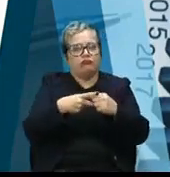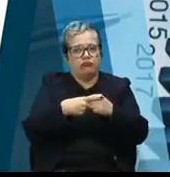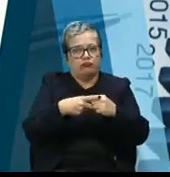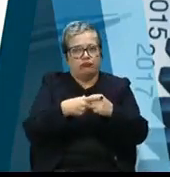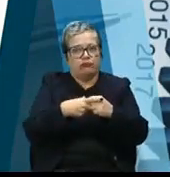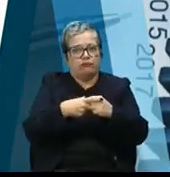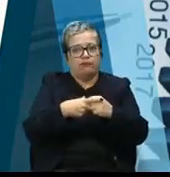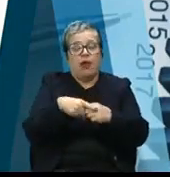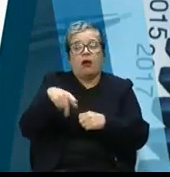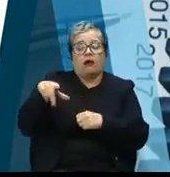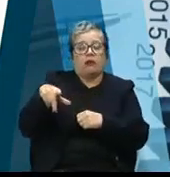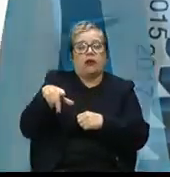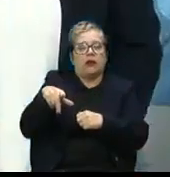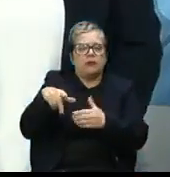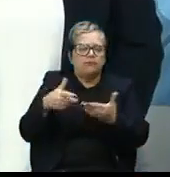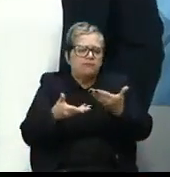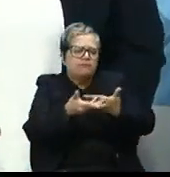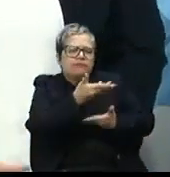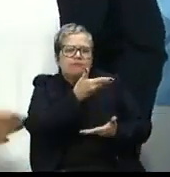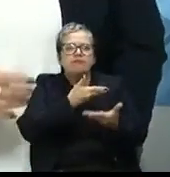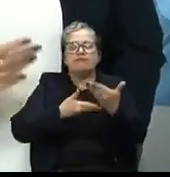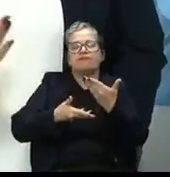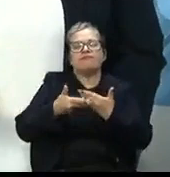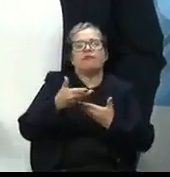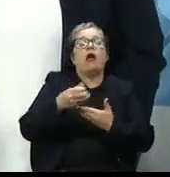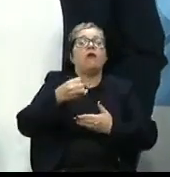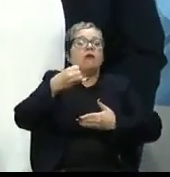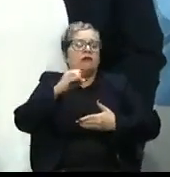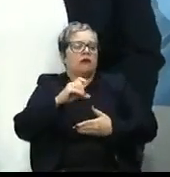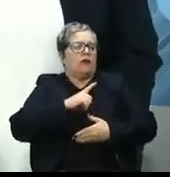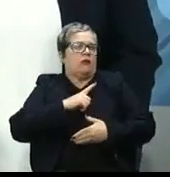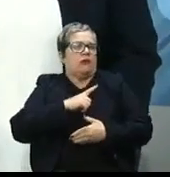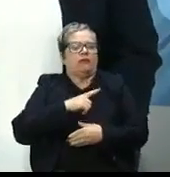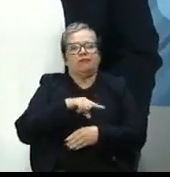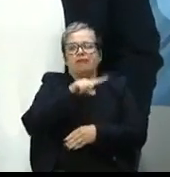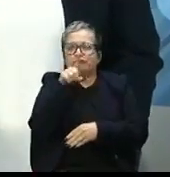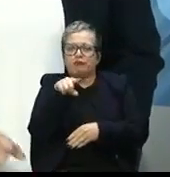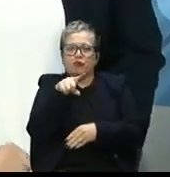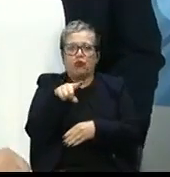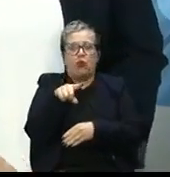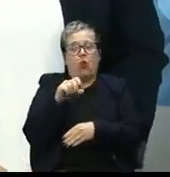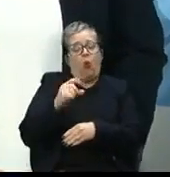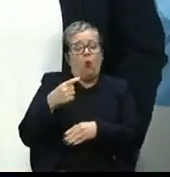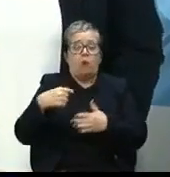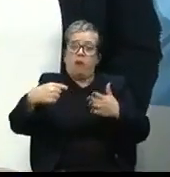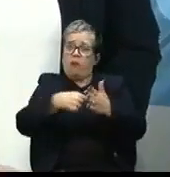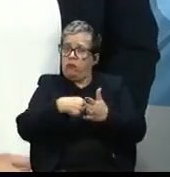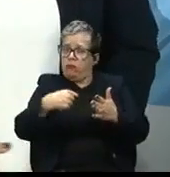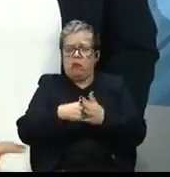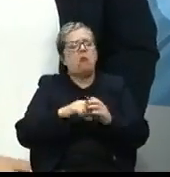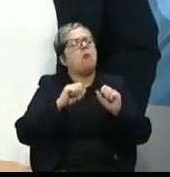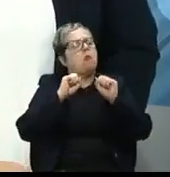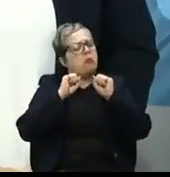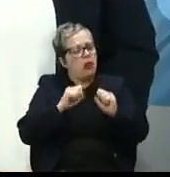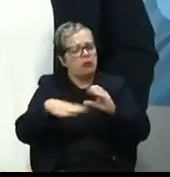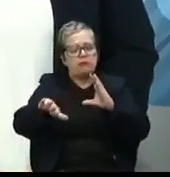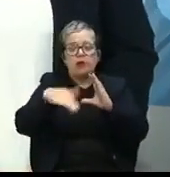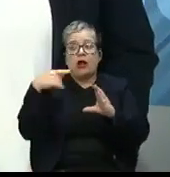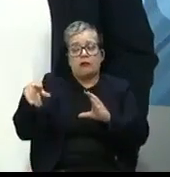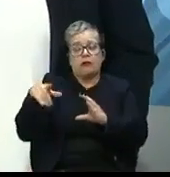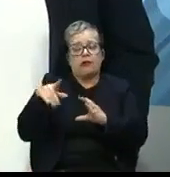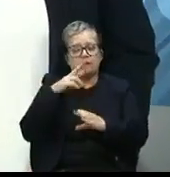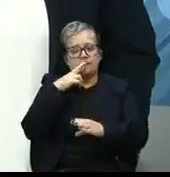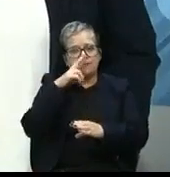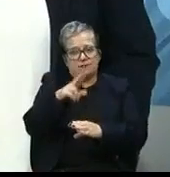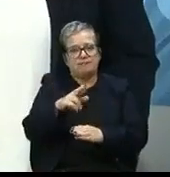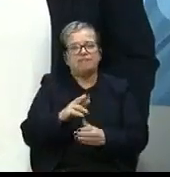camila.fogaca@croton.com.br. Então ela estará mediando o Skype. Caso você tenha alguma dúvida, algum questionamento, você nos mande que ela estará nos